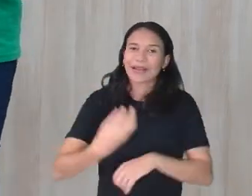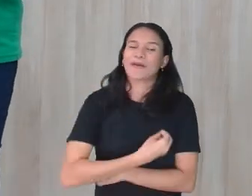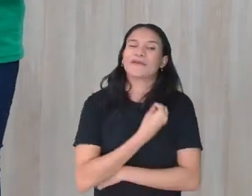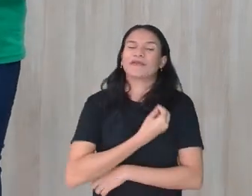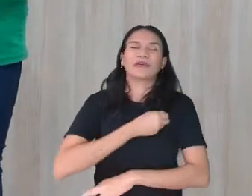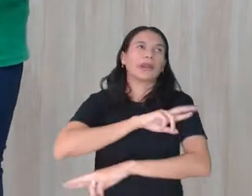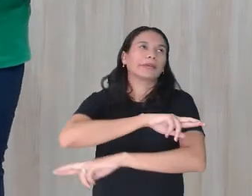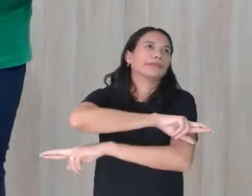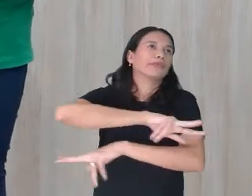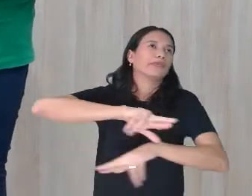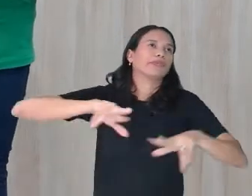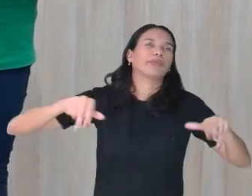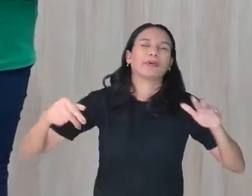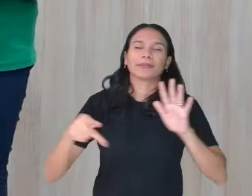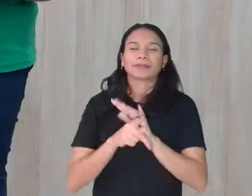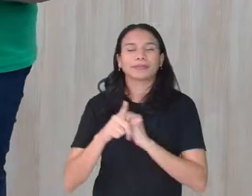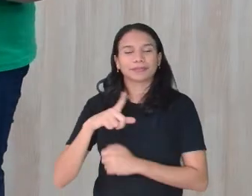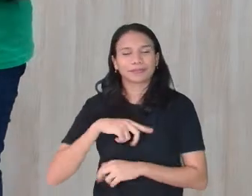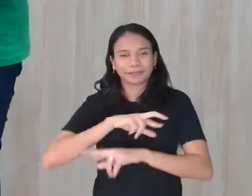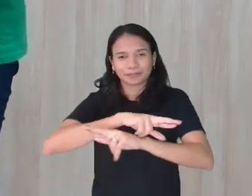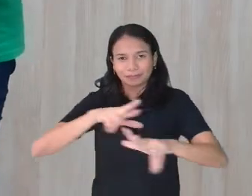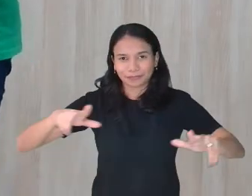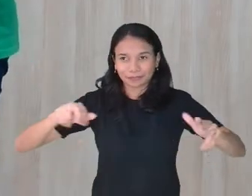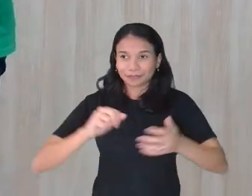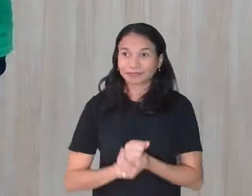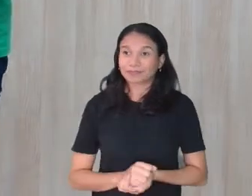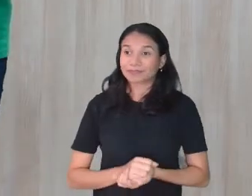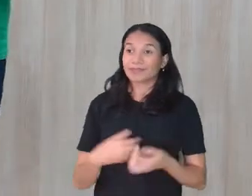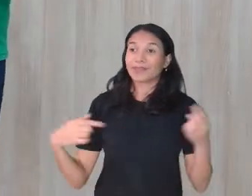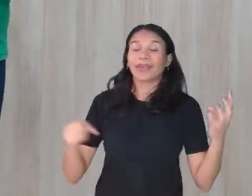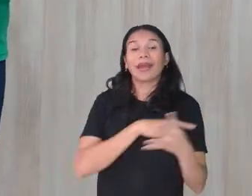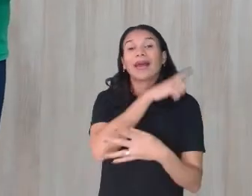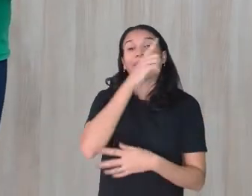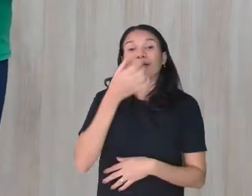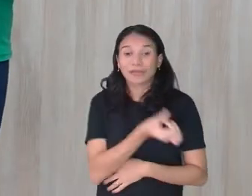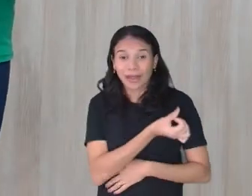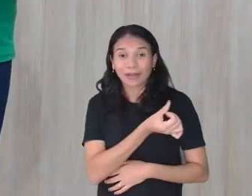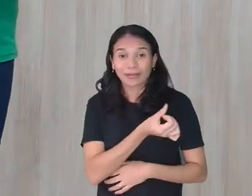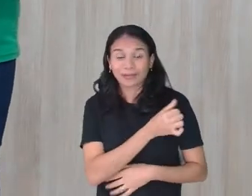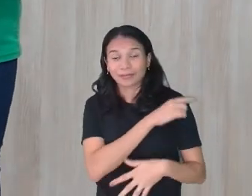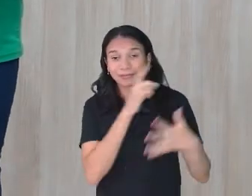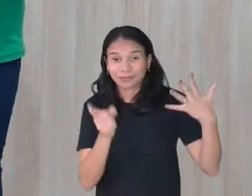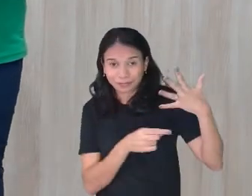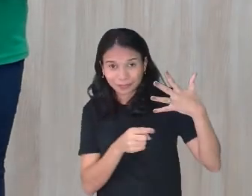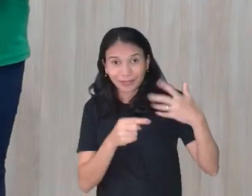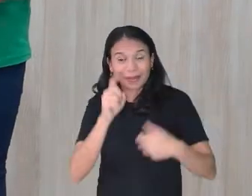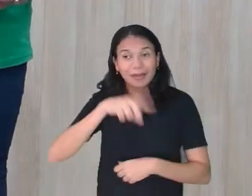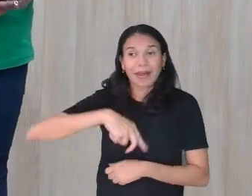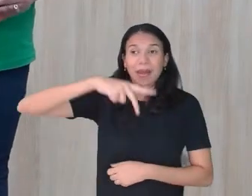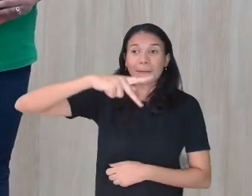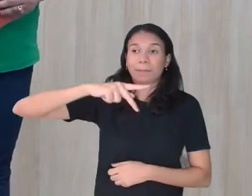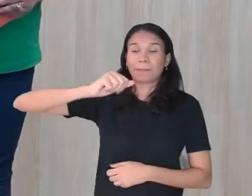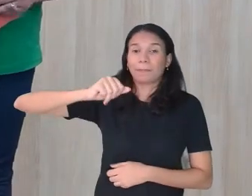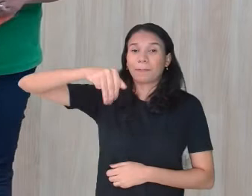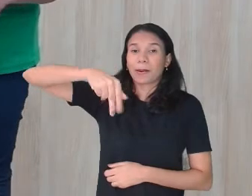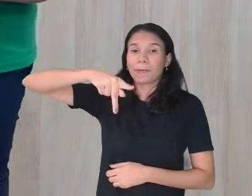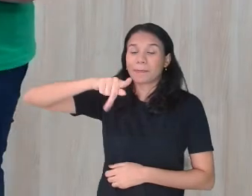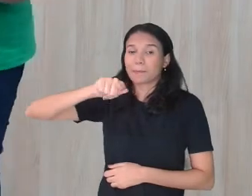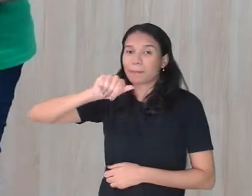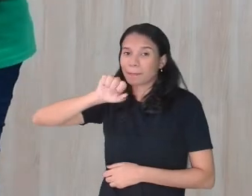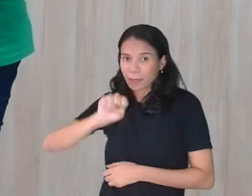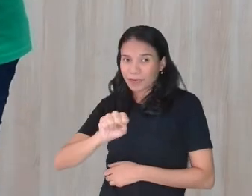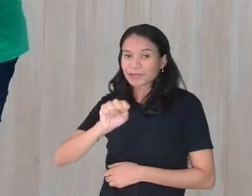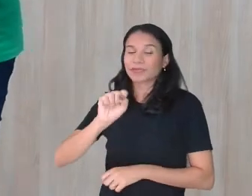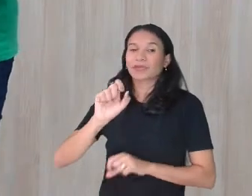existem vários, né? Vários tipos. E por fim, os pampas, né? Os pampas gaúchos, aí a